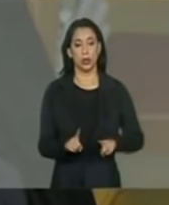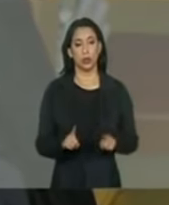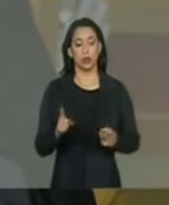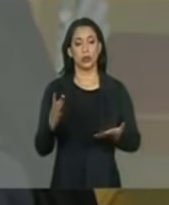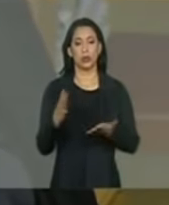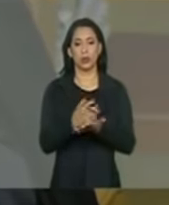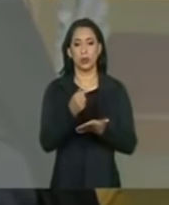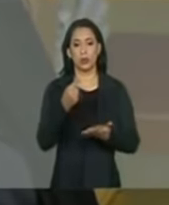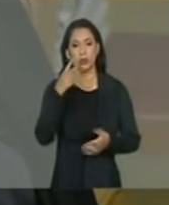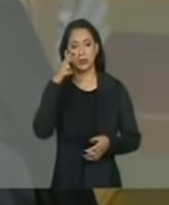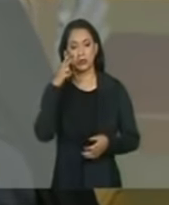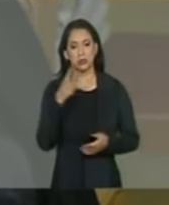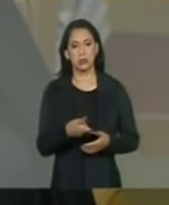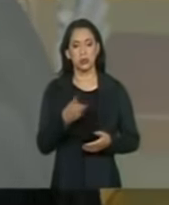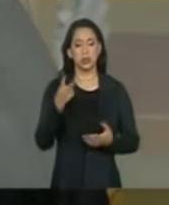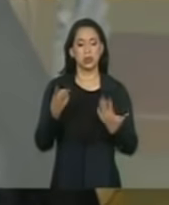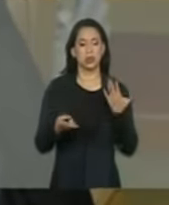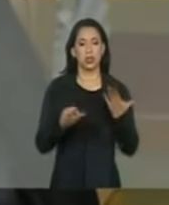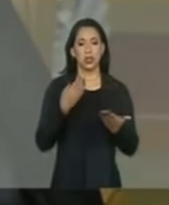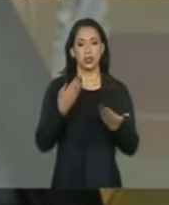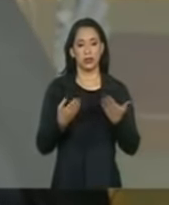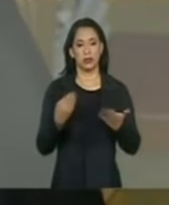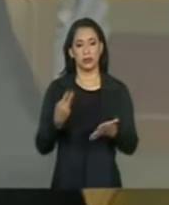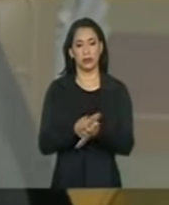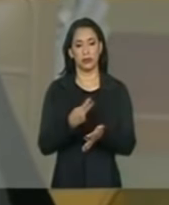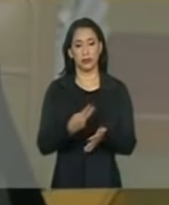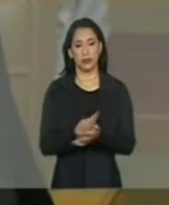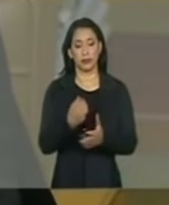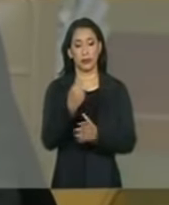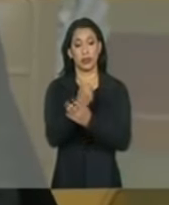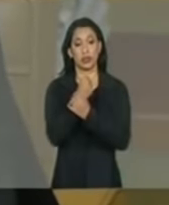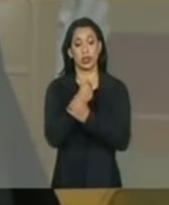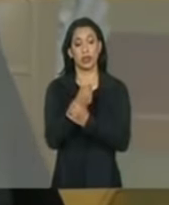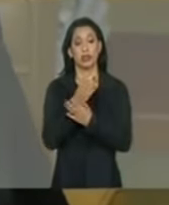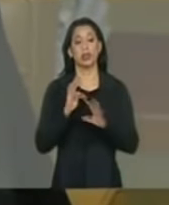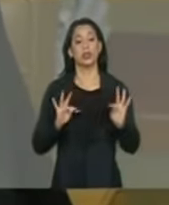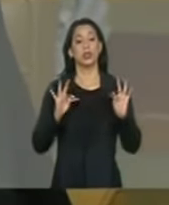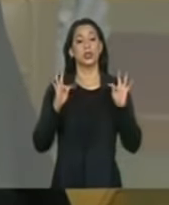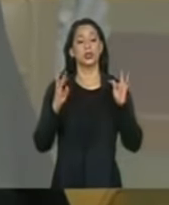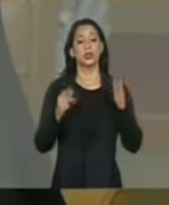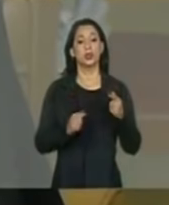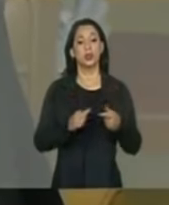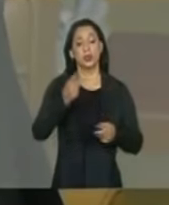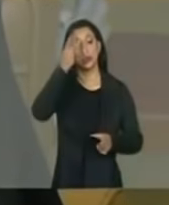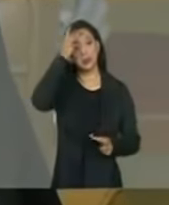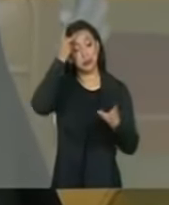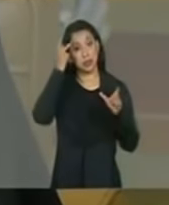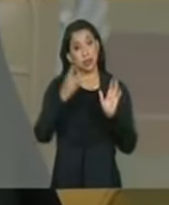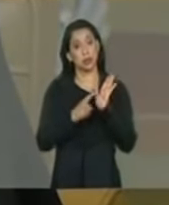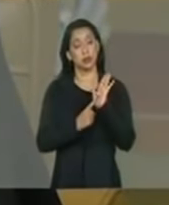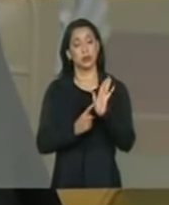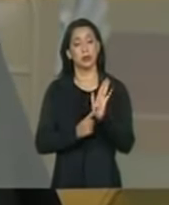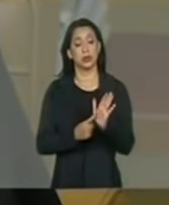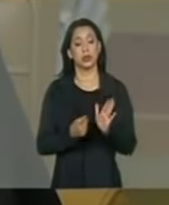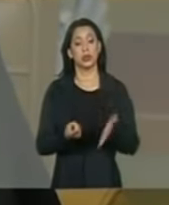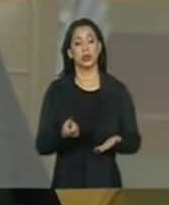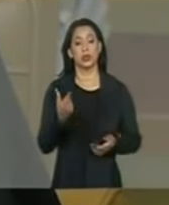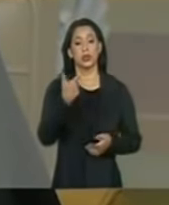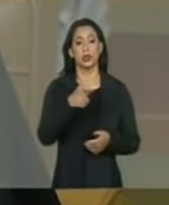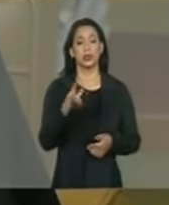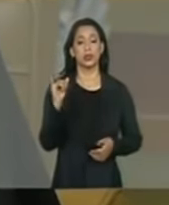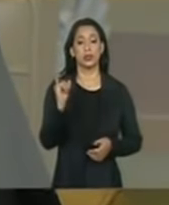conteúdo de tão fundamental prerrogativa assegurada toda e qualquer pessoa mostrou se presente em outros importantes